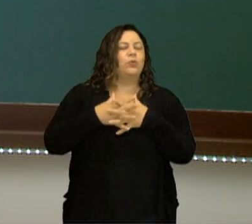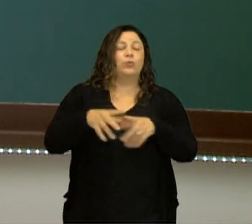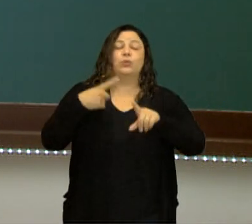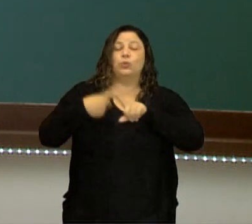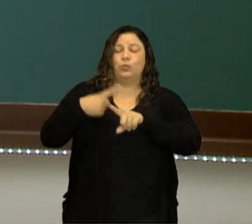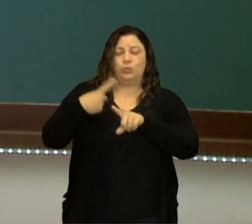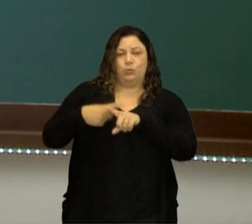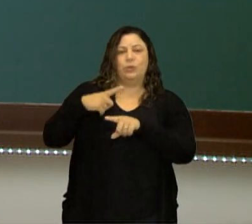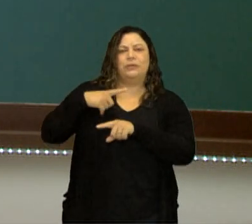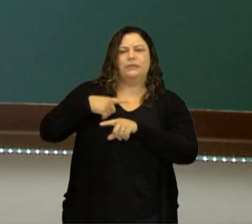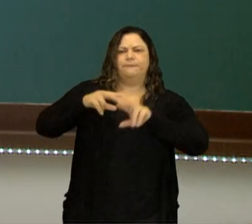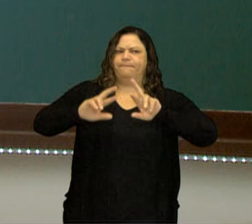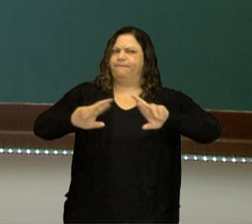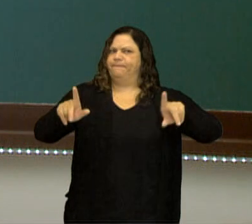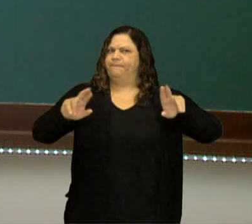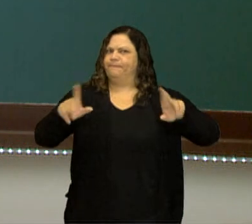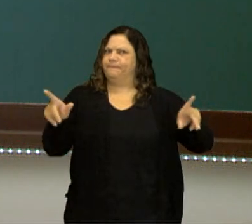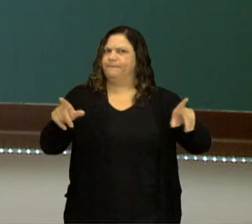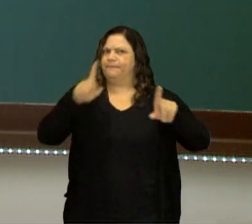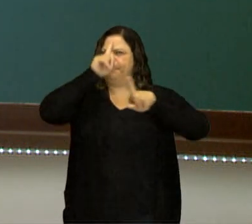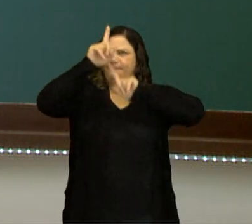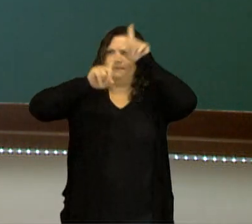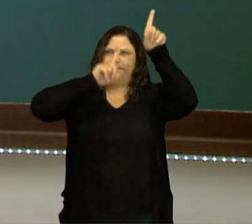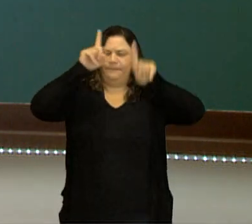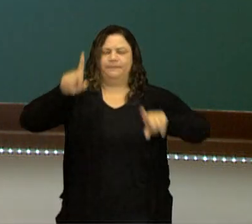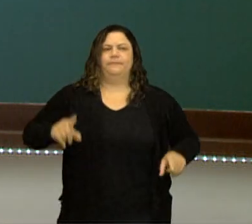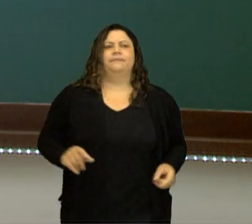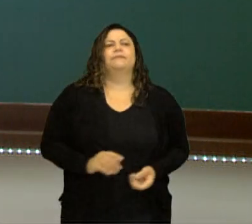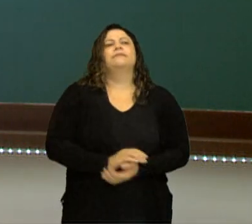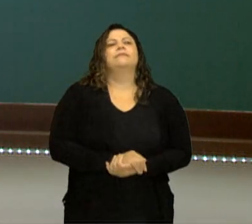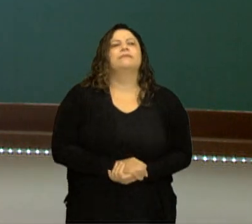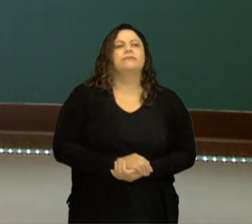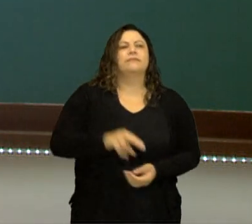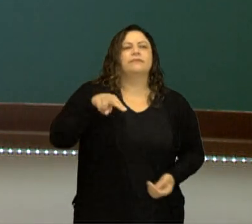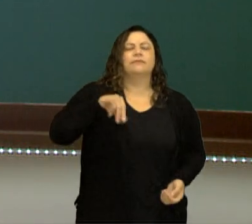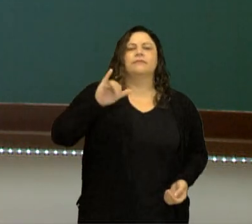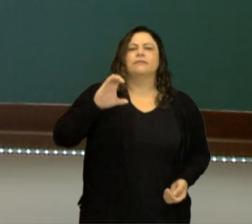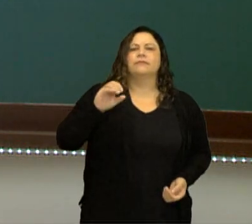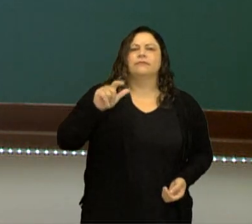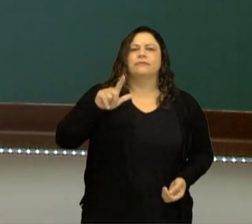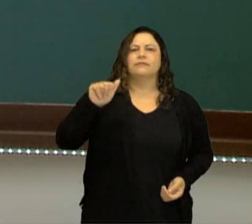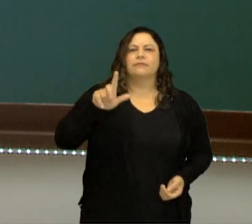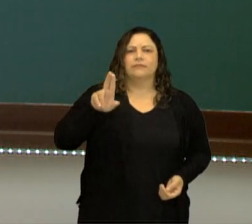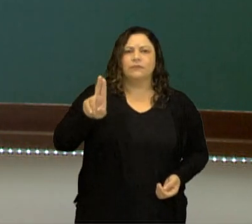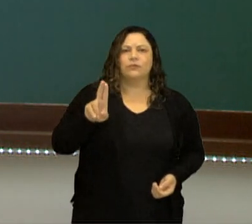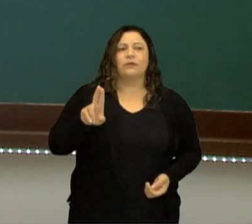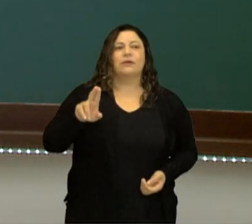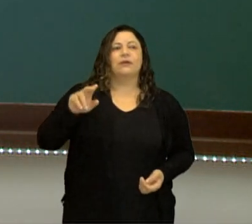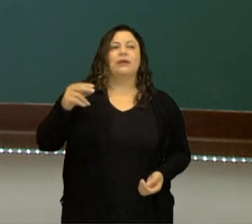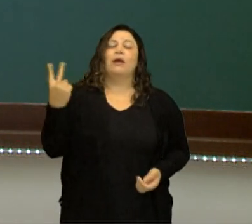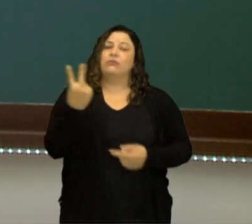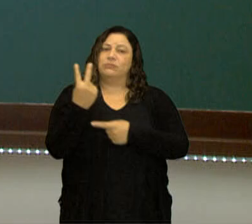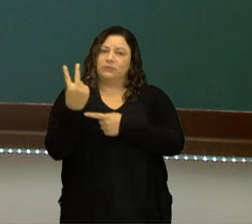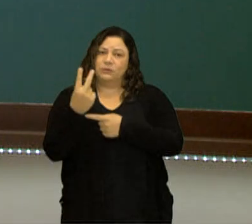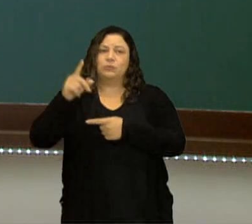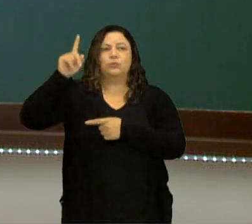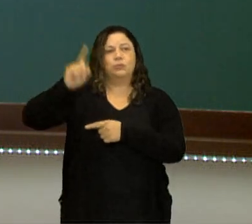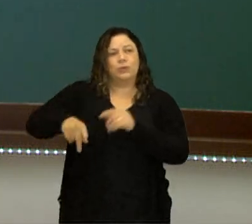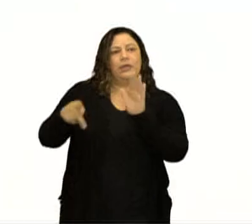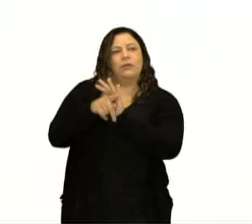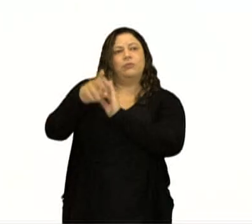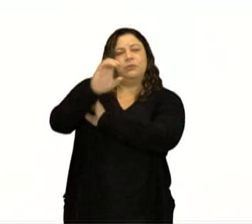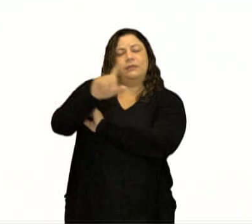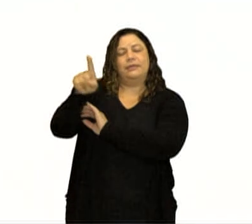então muitas divergências de ideias. Nicolau II era o czar russo pertencente